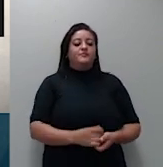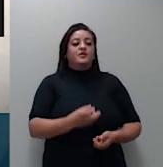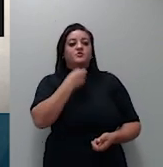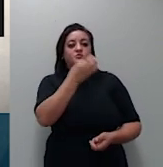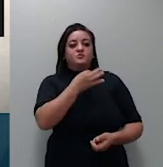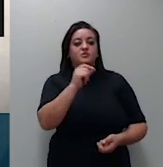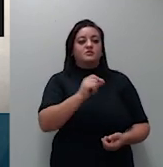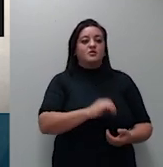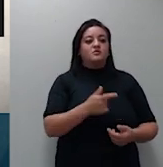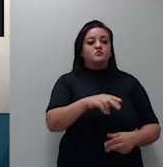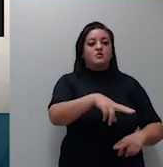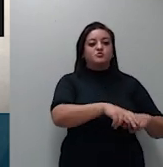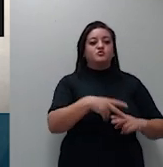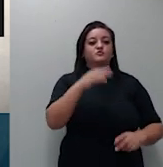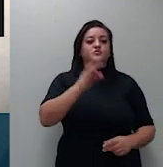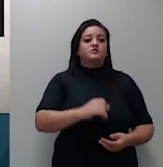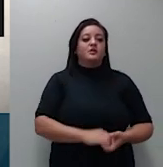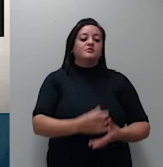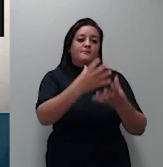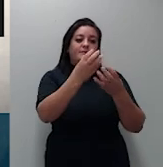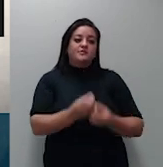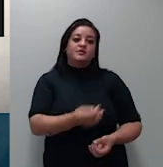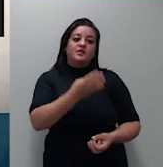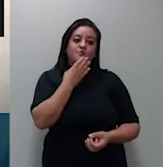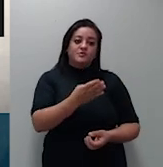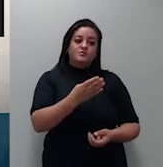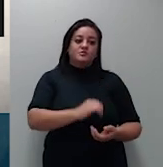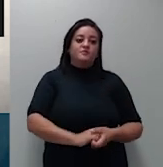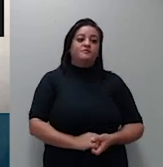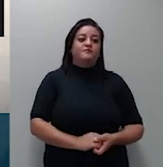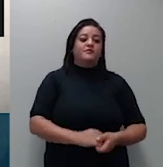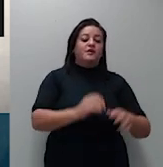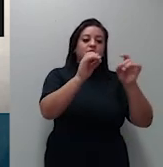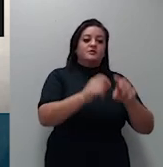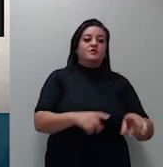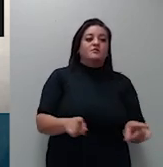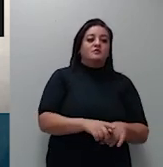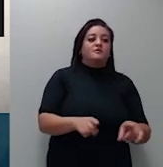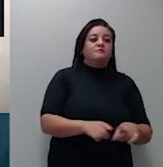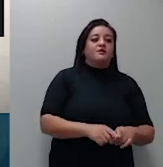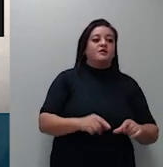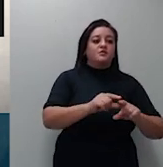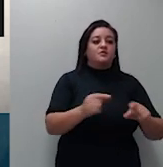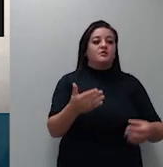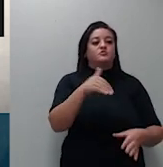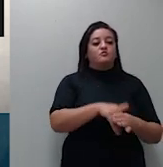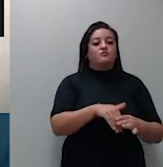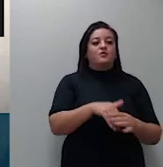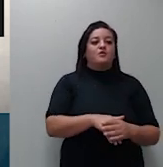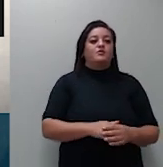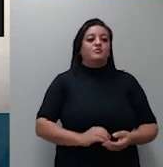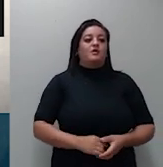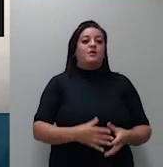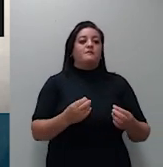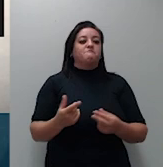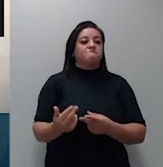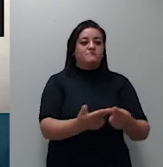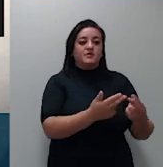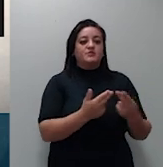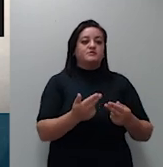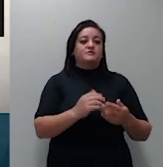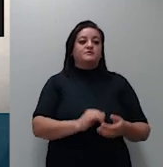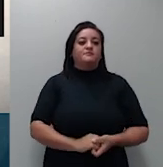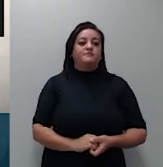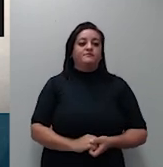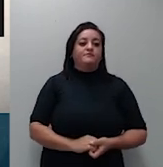idôneo para acolhimento do pedido e destaquei aqui trechos do voto bastante similar ao